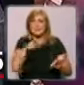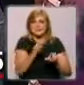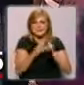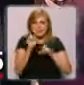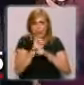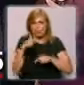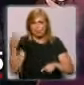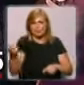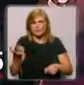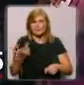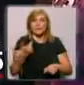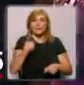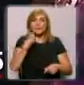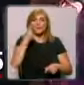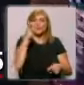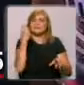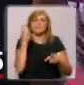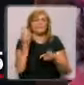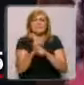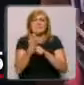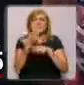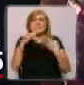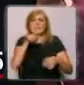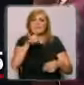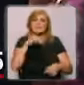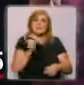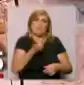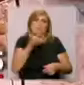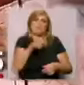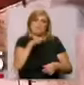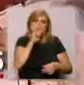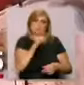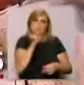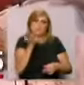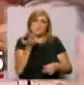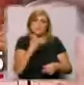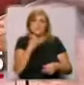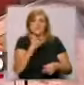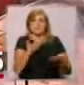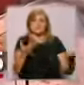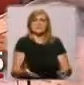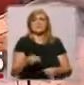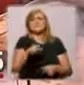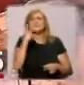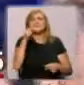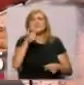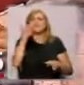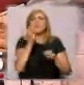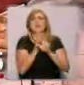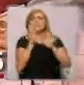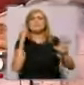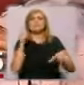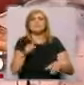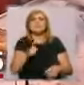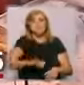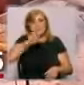outras? Olha, eu conheço várias e realmente esta é uma das melhores que posso indicar. E o que é que as suas farturas têm de especial para estar aqui tanta gente na fila? São as melhores